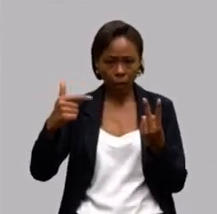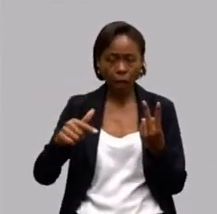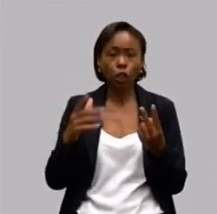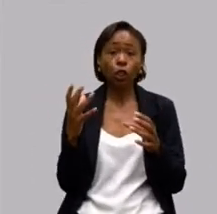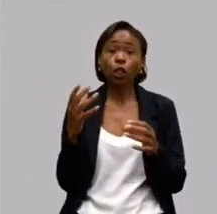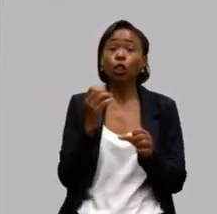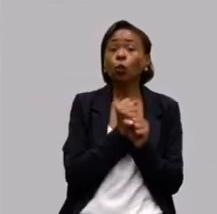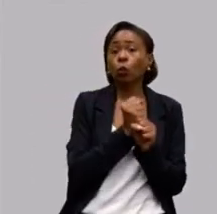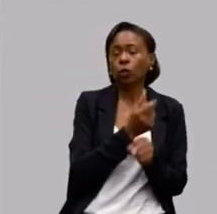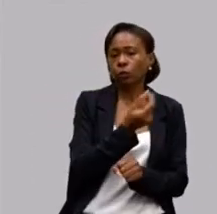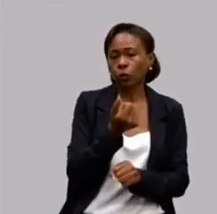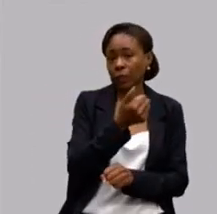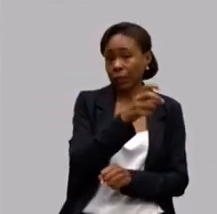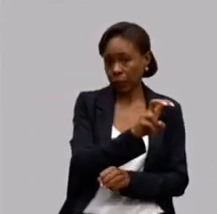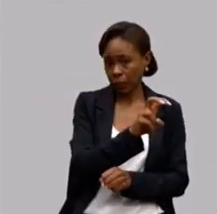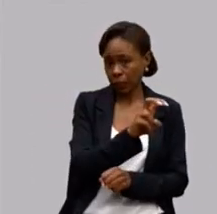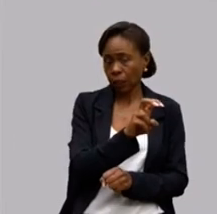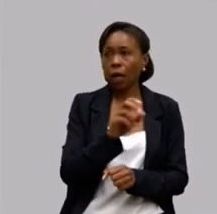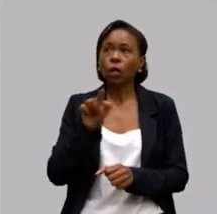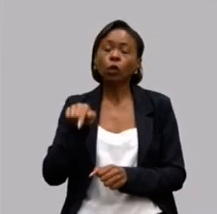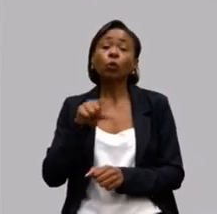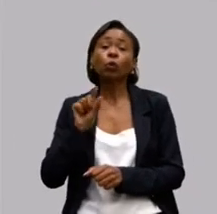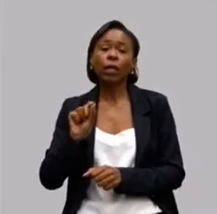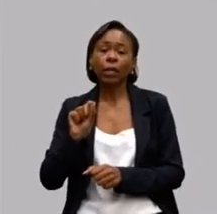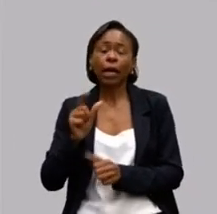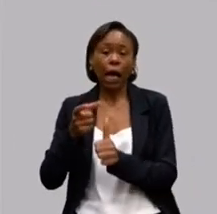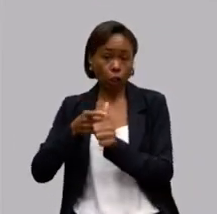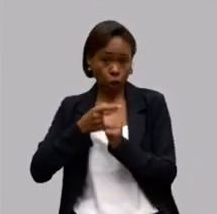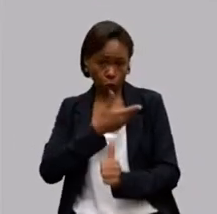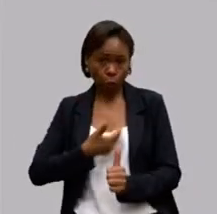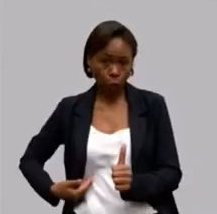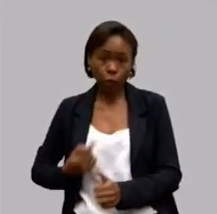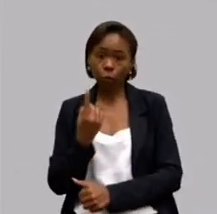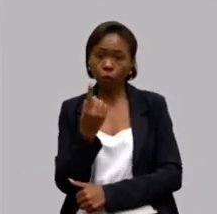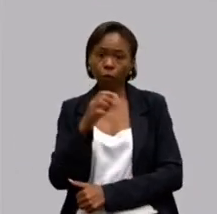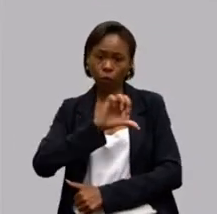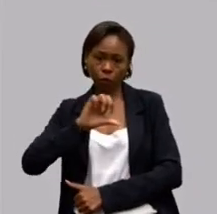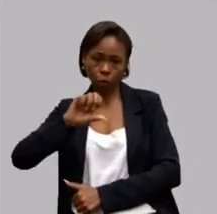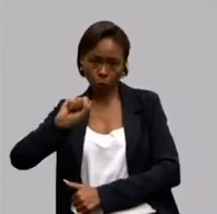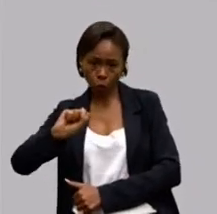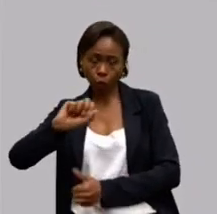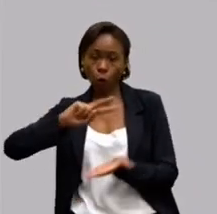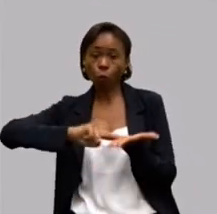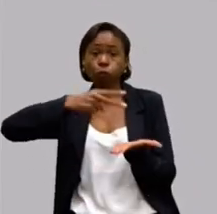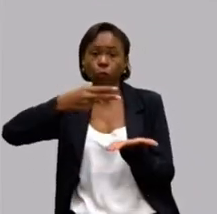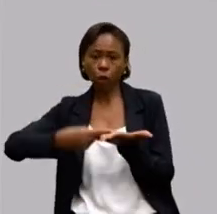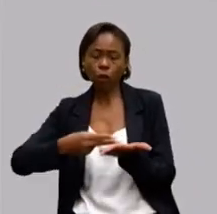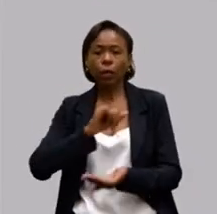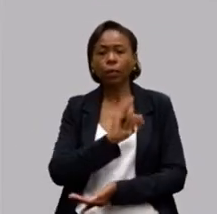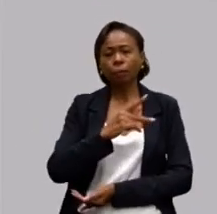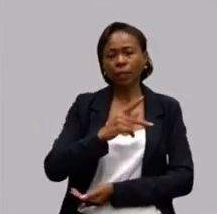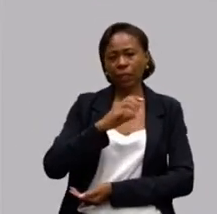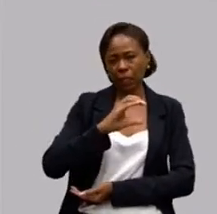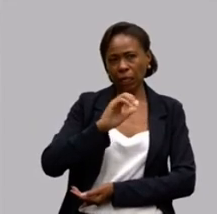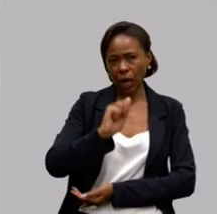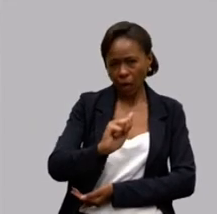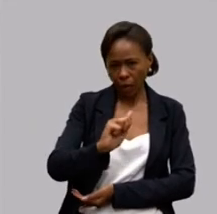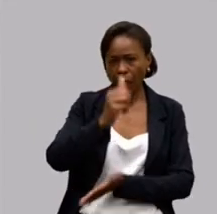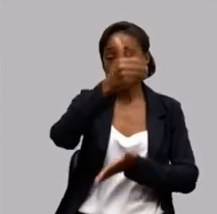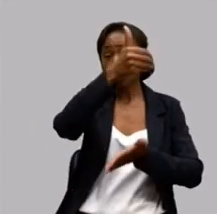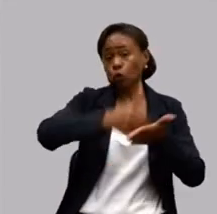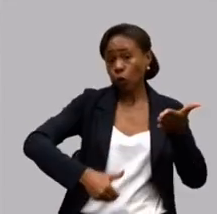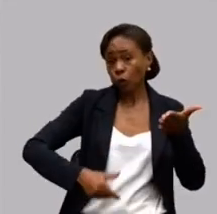pegamos a dívida pública de 1998 e atualizamos ela pelo IPCA e deduzimos os pagamentos